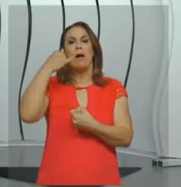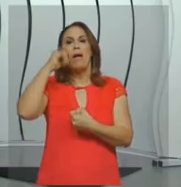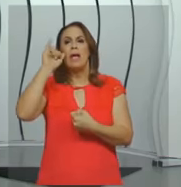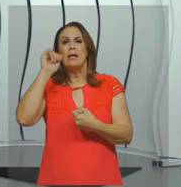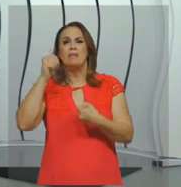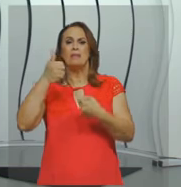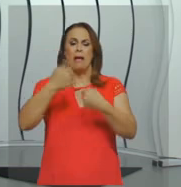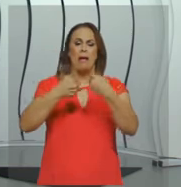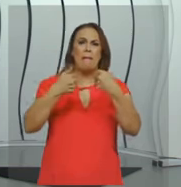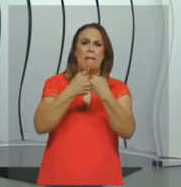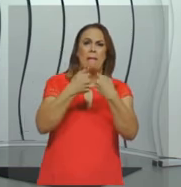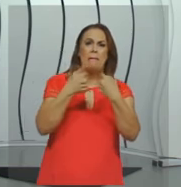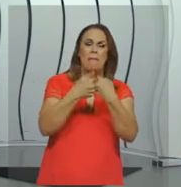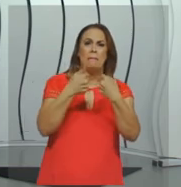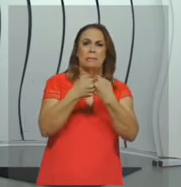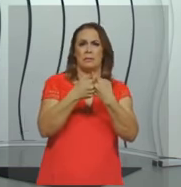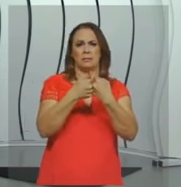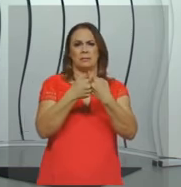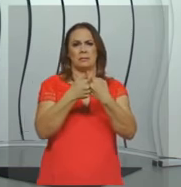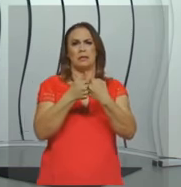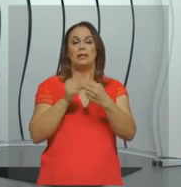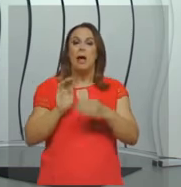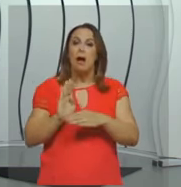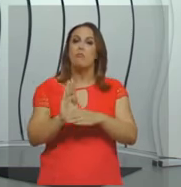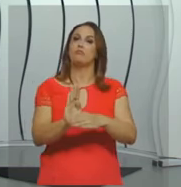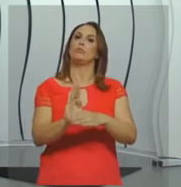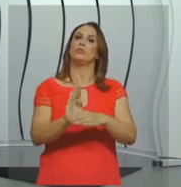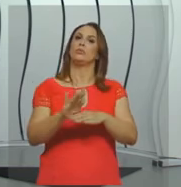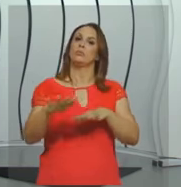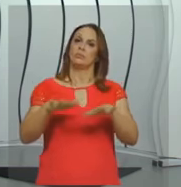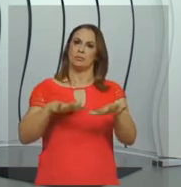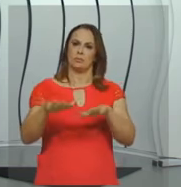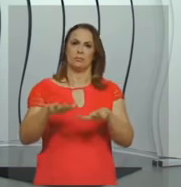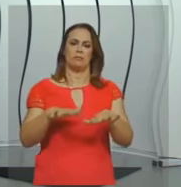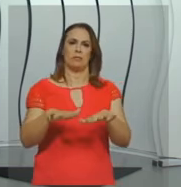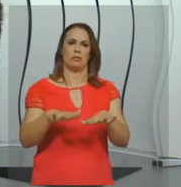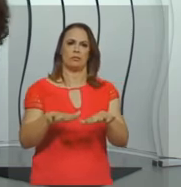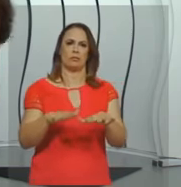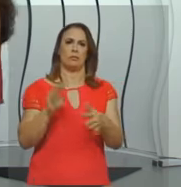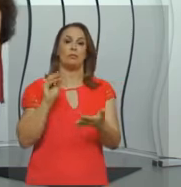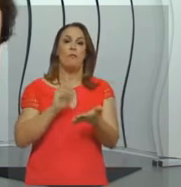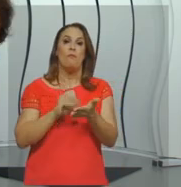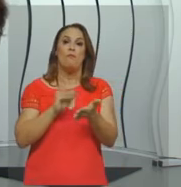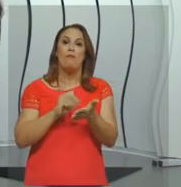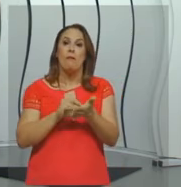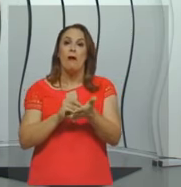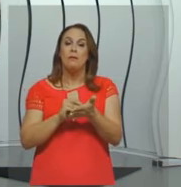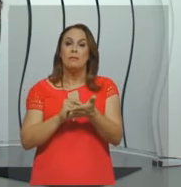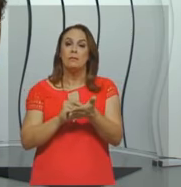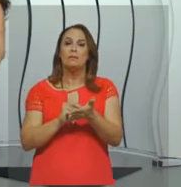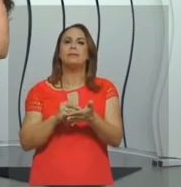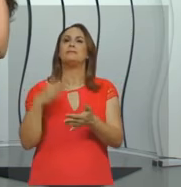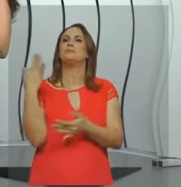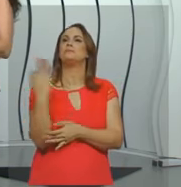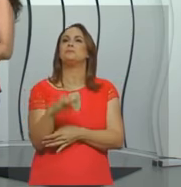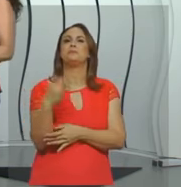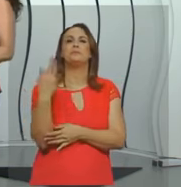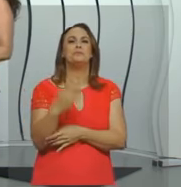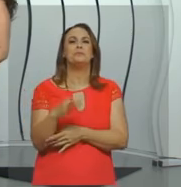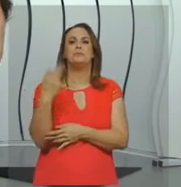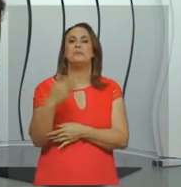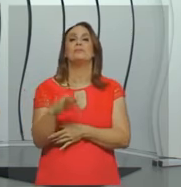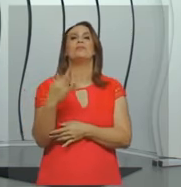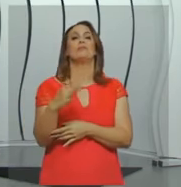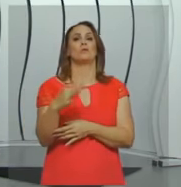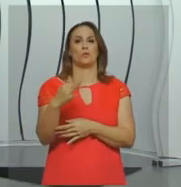muito no celular, pode até você ter aí dores nas articulações por excesso, por gasto aí dessa articulação e desse líquido. Pode